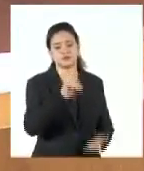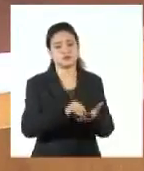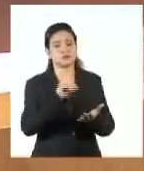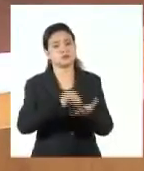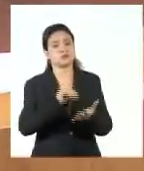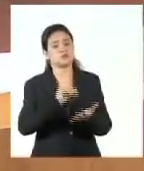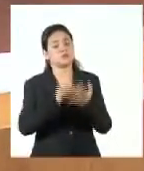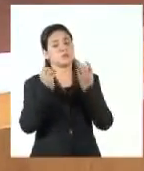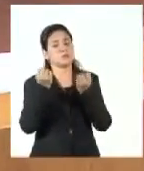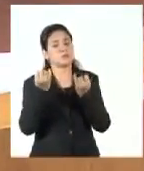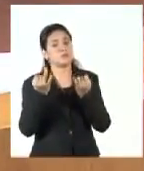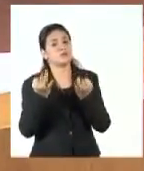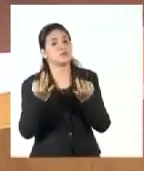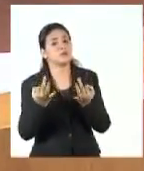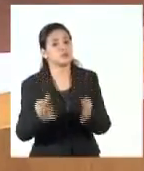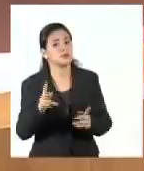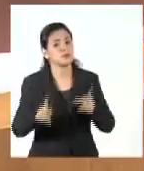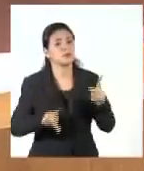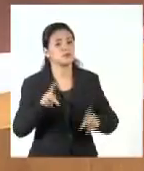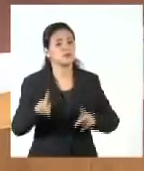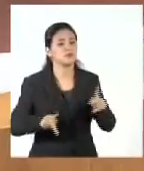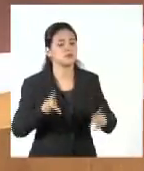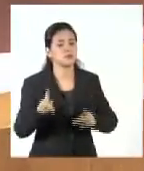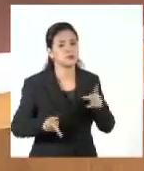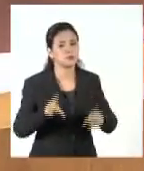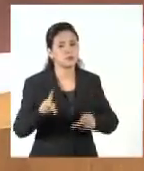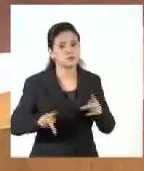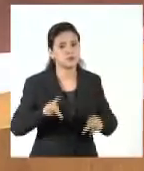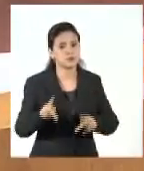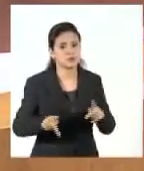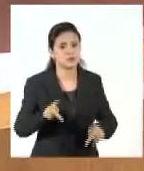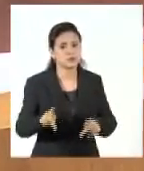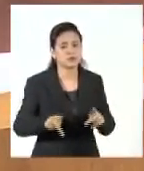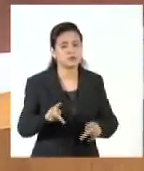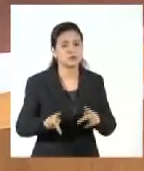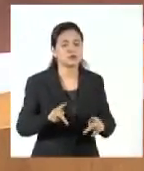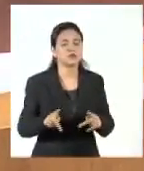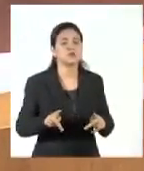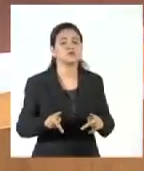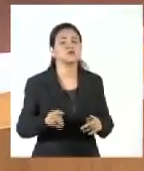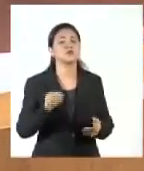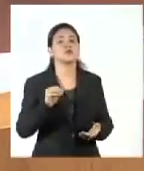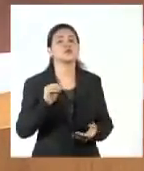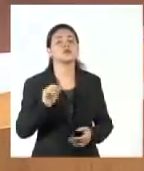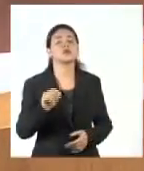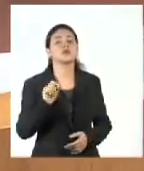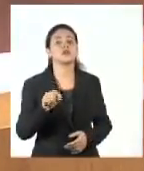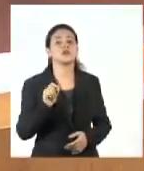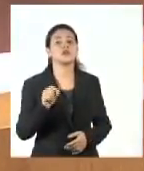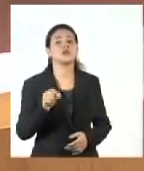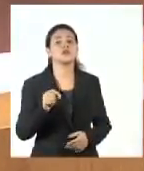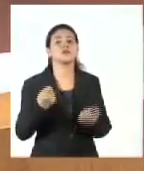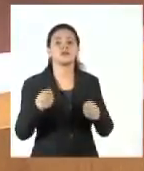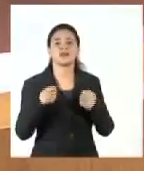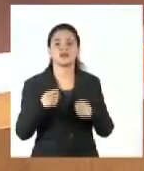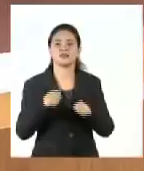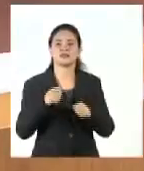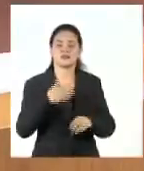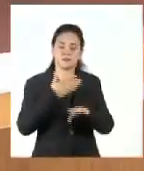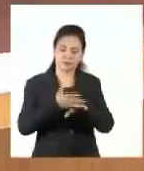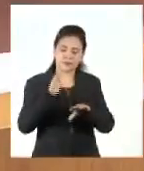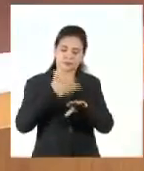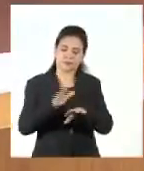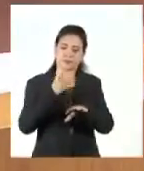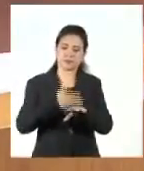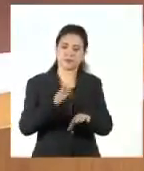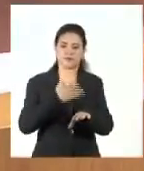que esses policiais teriam, o curso que esses policiais teriam que fazer e que só estarão nas ruas em 2016 e nem a